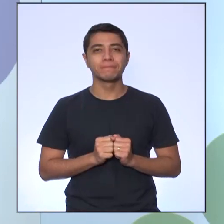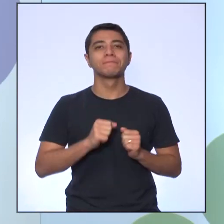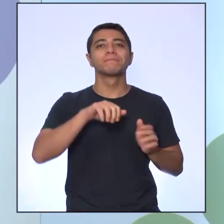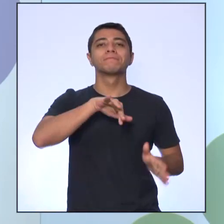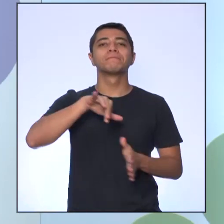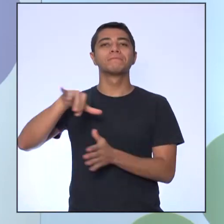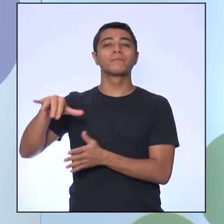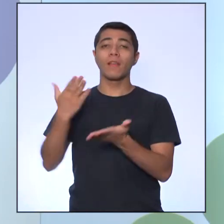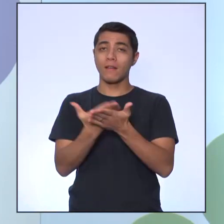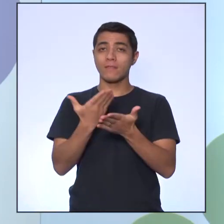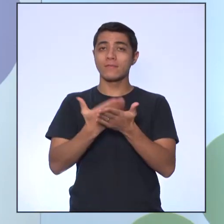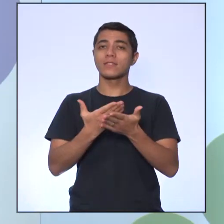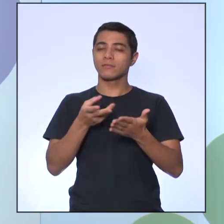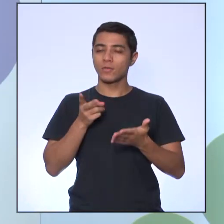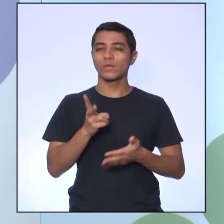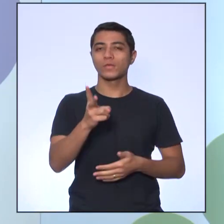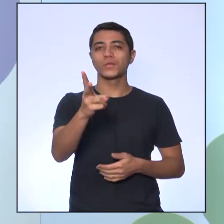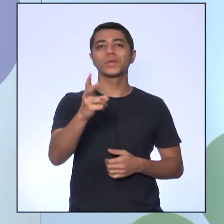hoje.